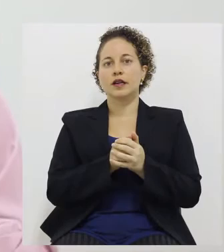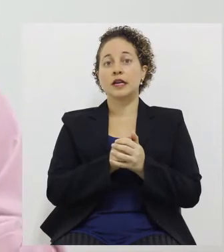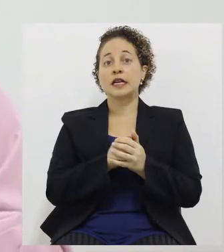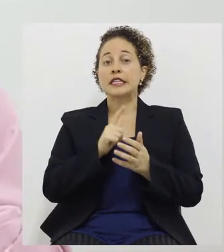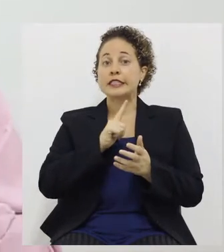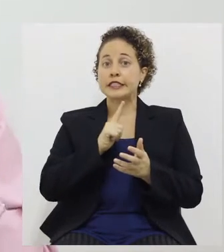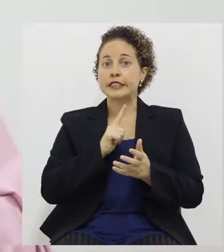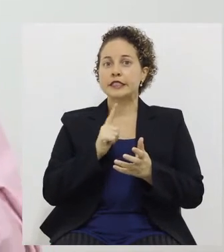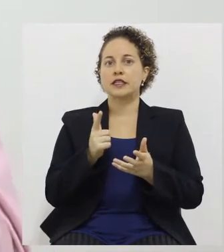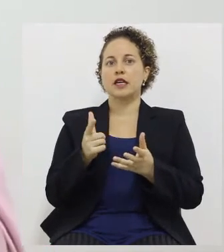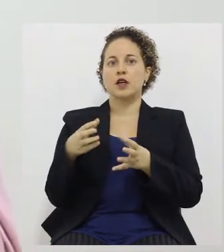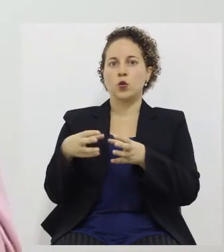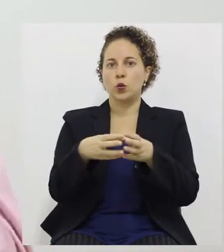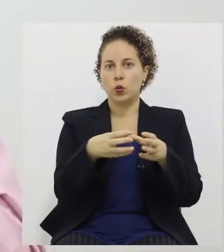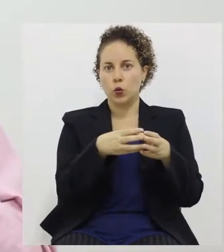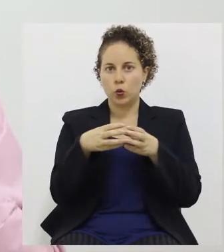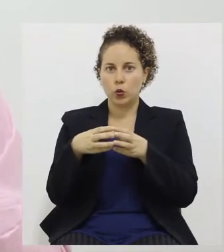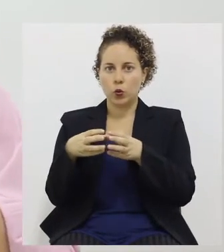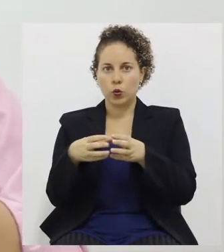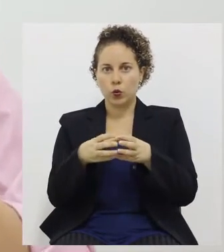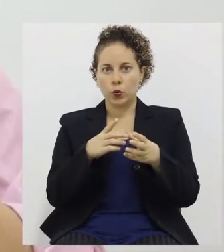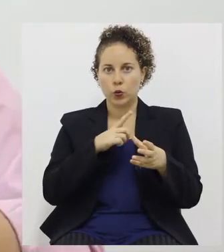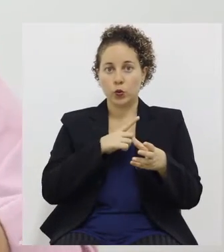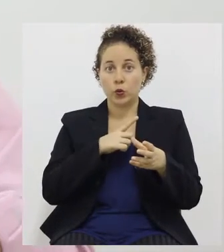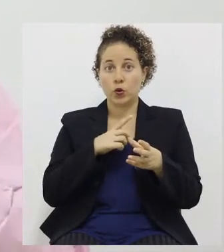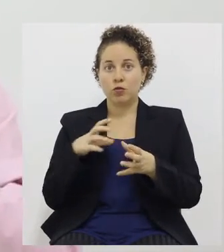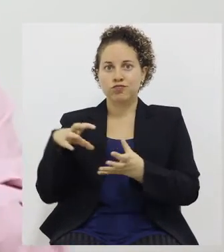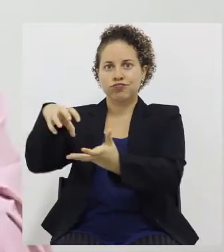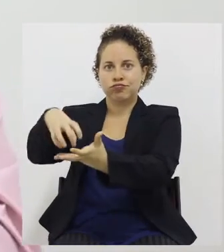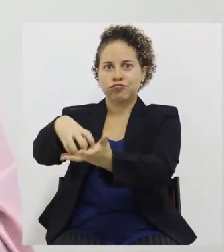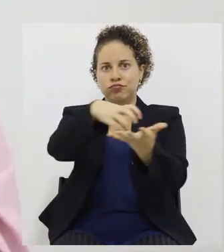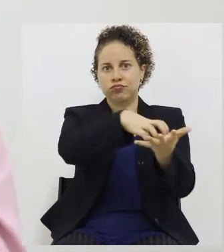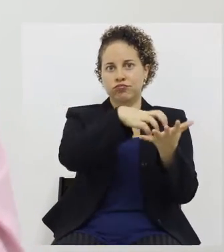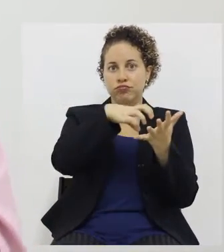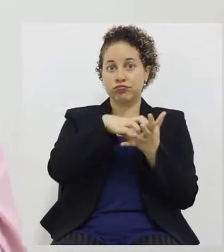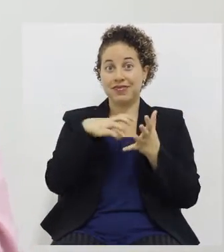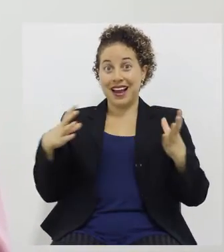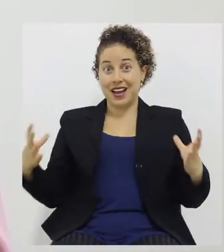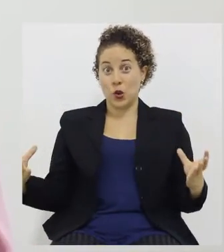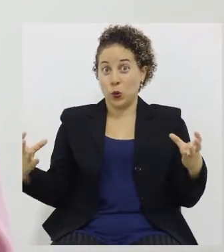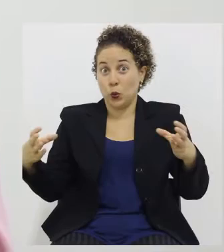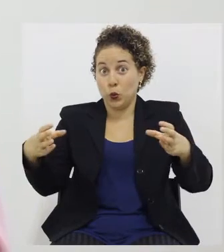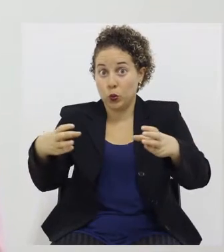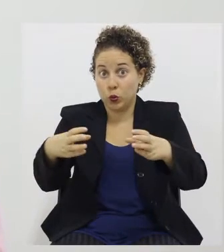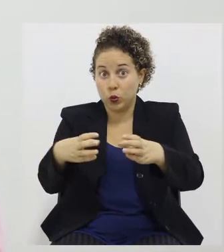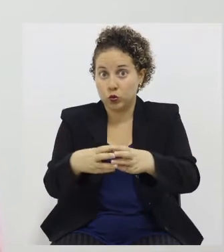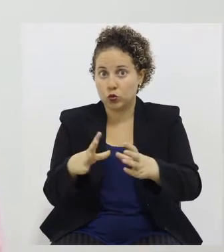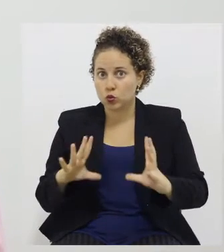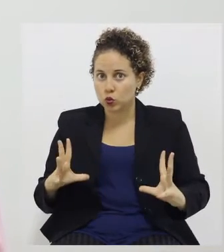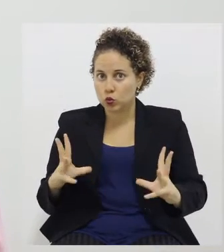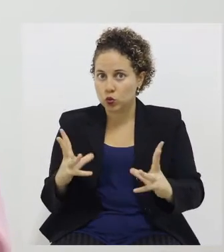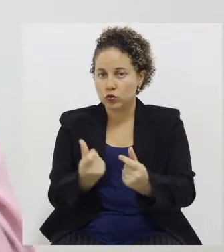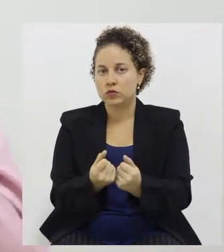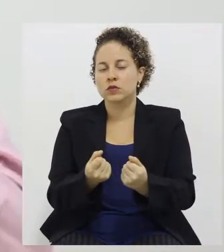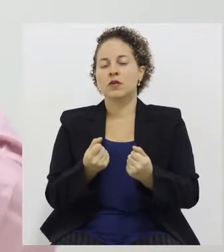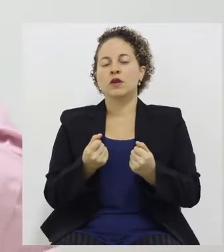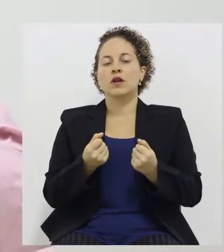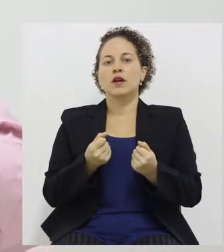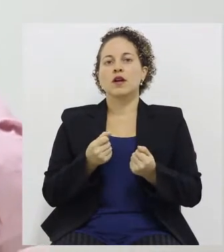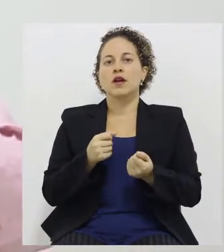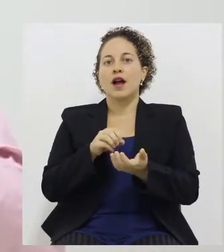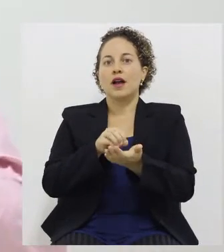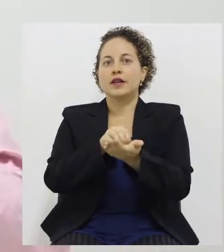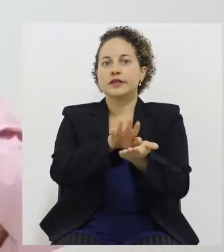adaptativa. Existe um burburinho de que nós vamos ser demitidos e aí os grupos se juntam para fazer essa segregação adaptativa